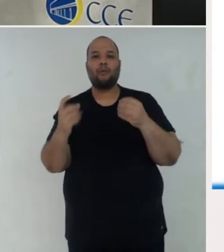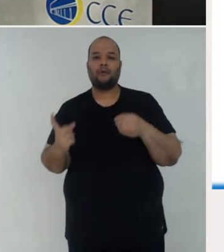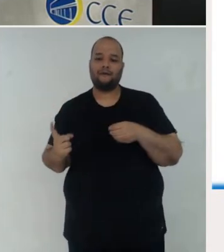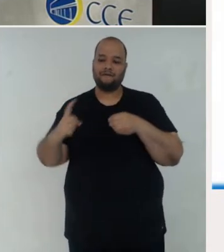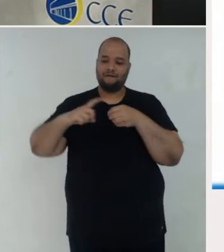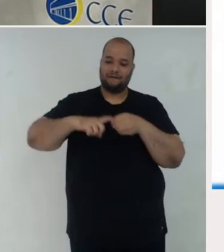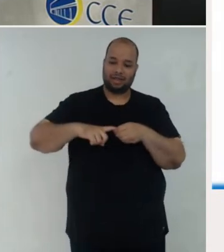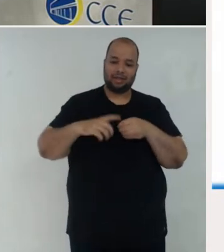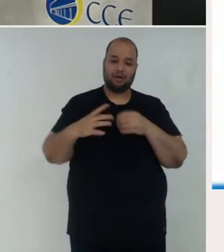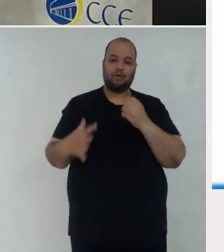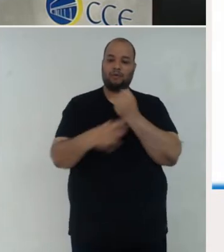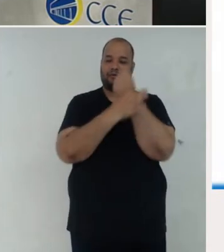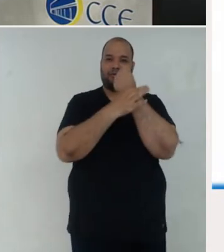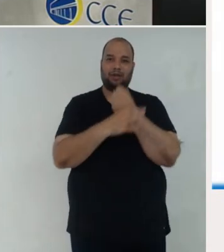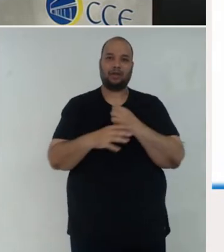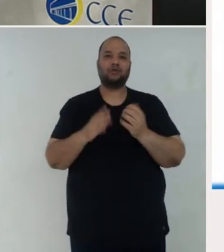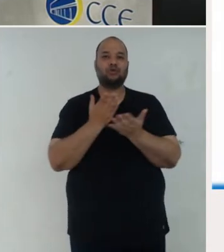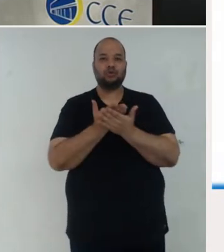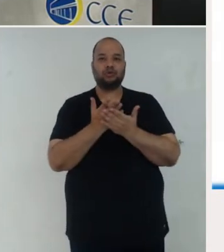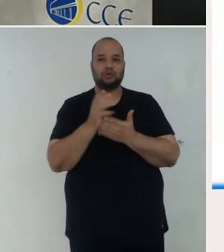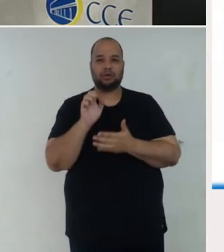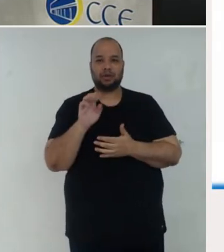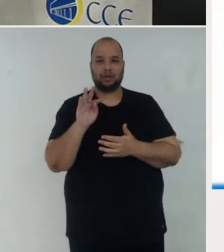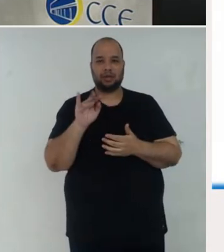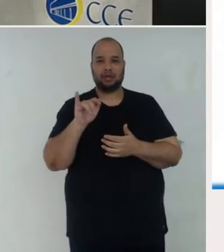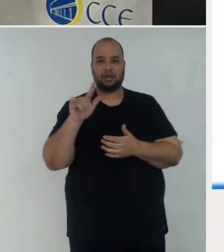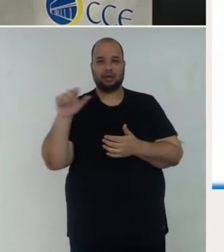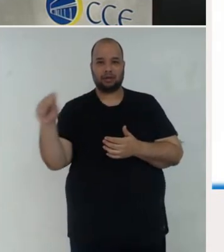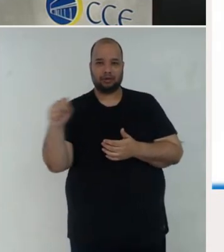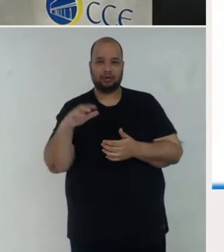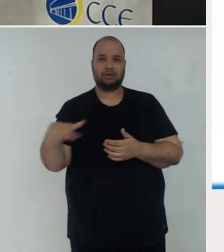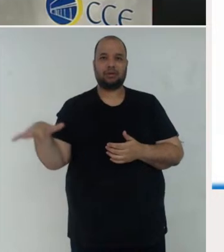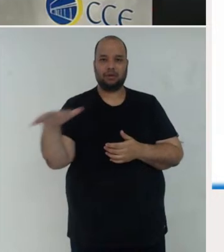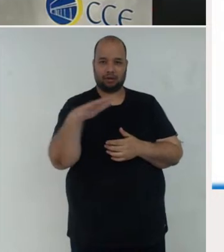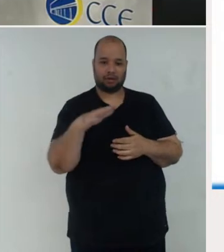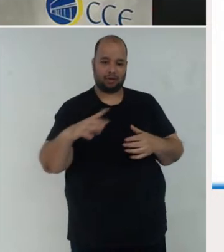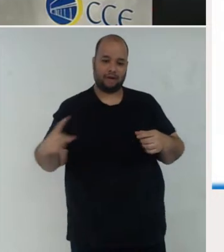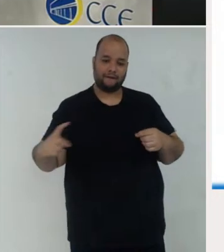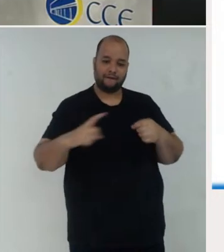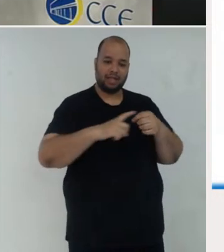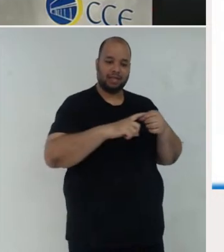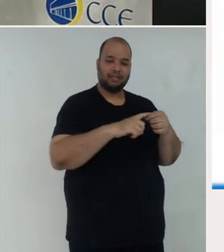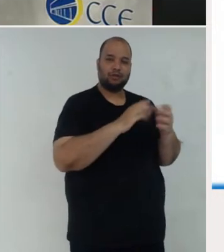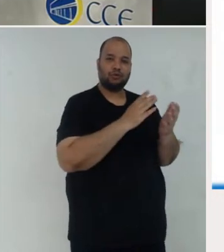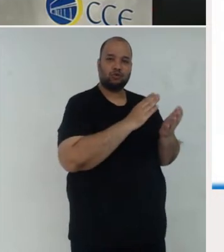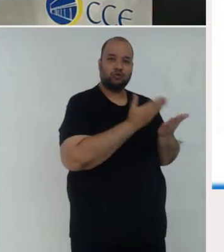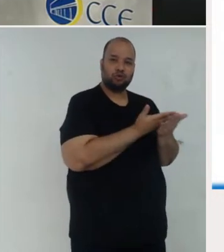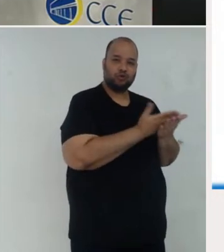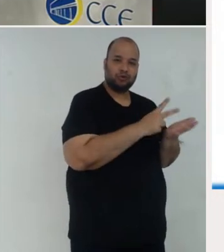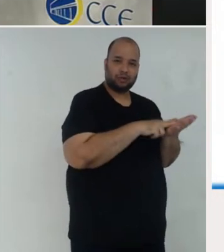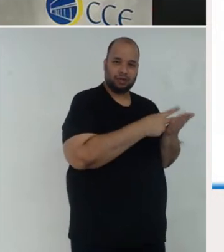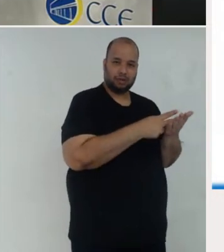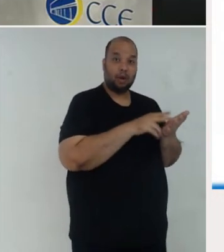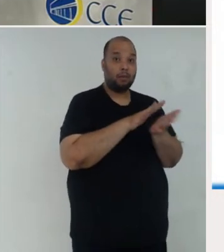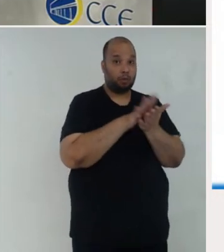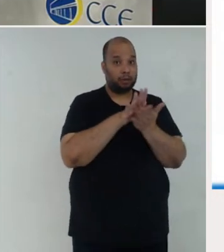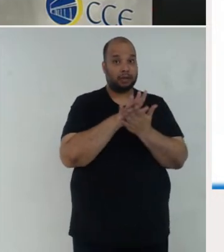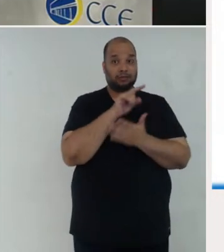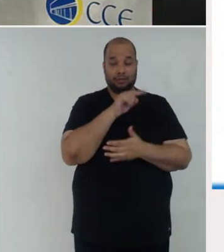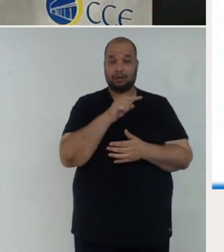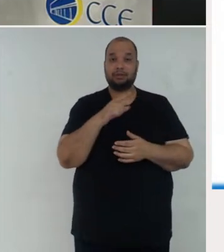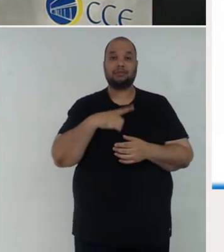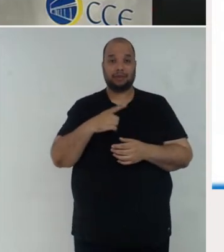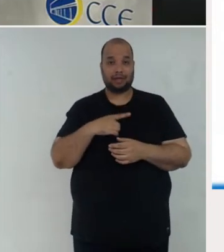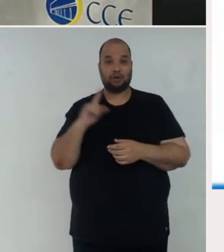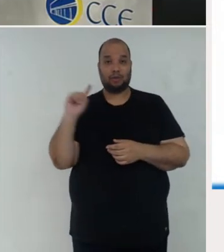dos estudos da tradução e interpretação de línguas de sinais ao campo dos estudos da tradução. Então, ela faz, e a publicação dela está